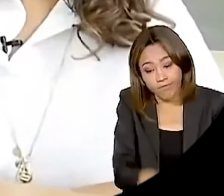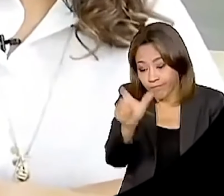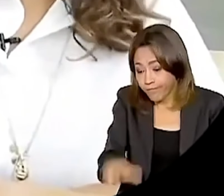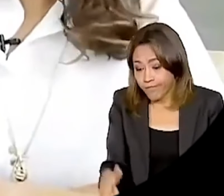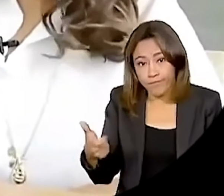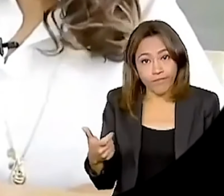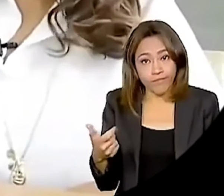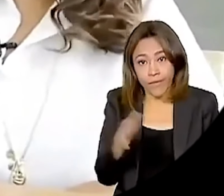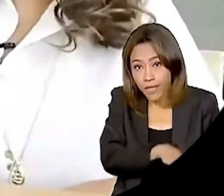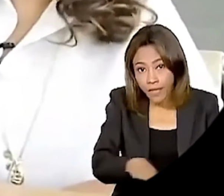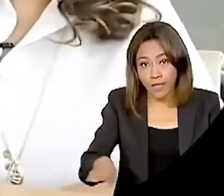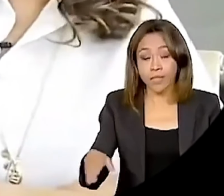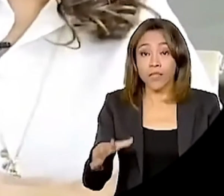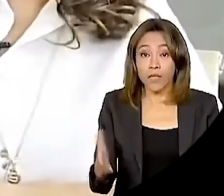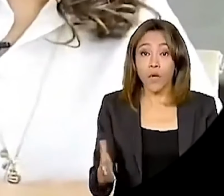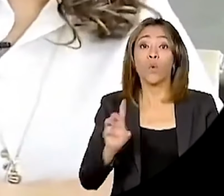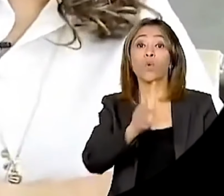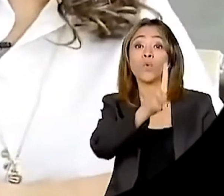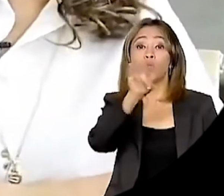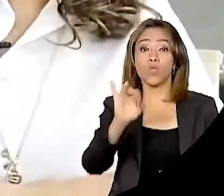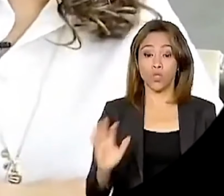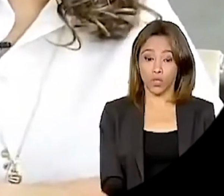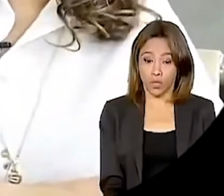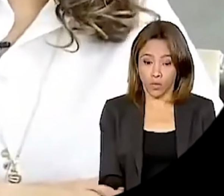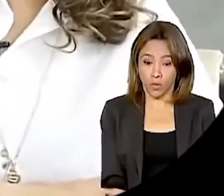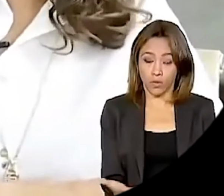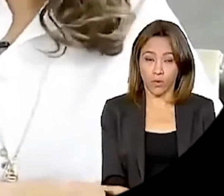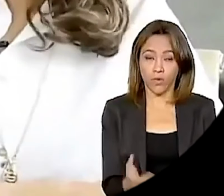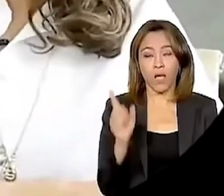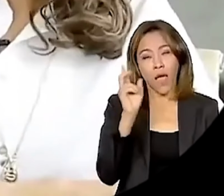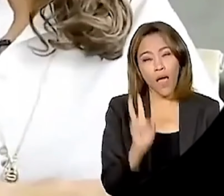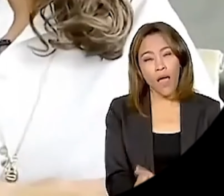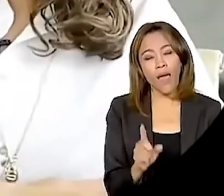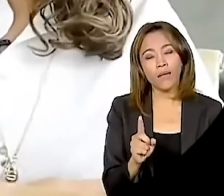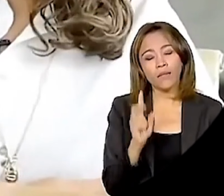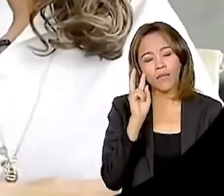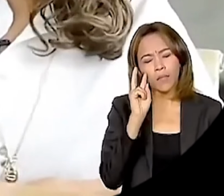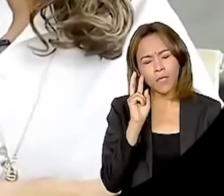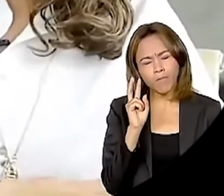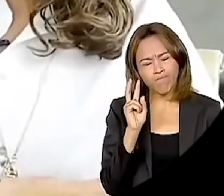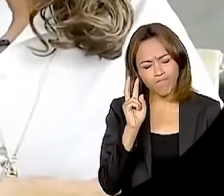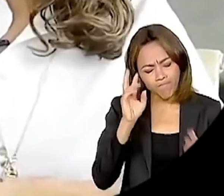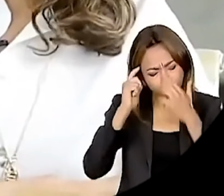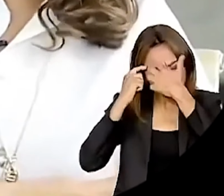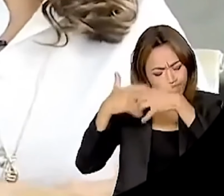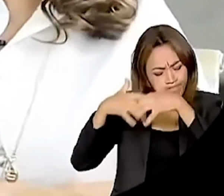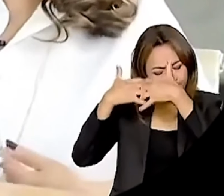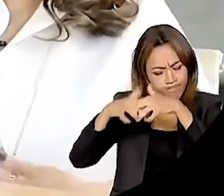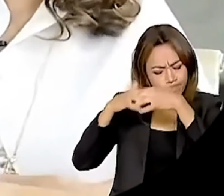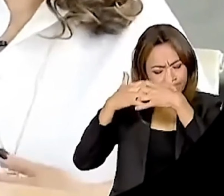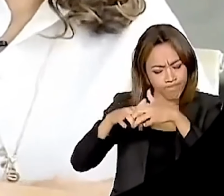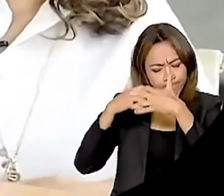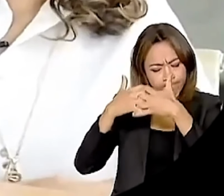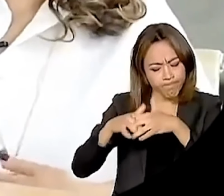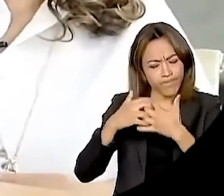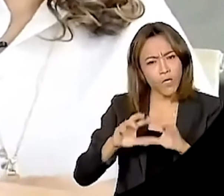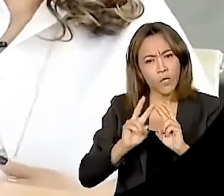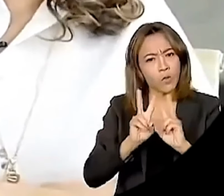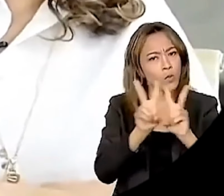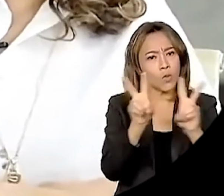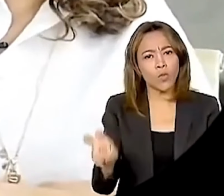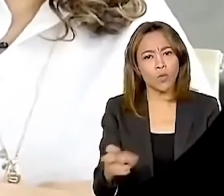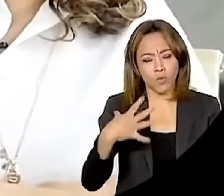Pessoal, muita atenção para isto. Gastando milhões em viagens quase mensalmente, Lula promete zerar fome no Brasil até o